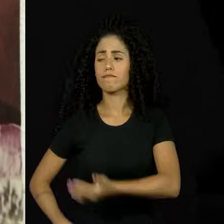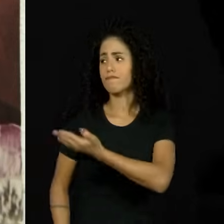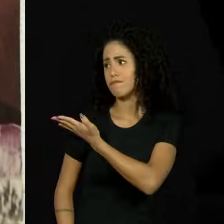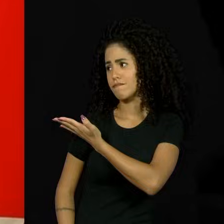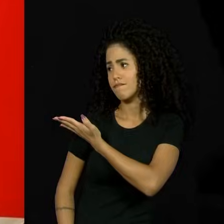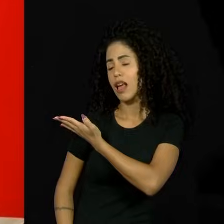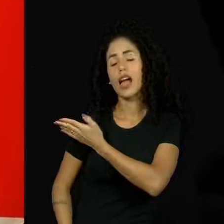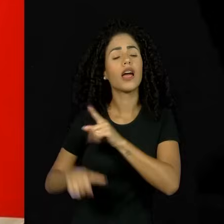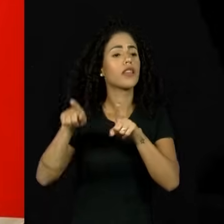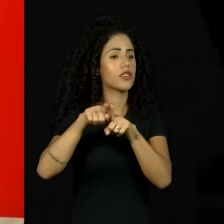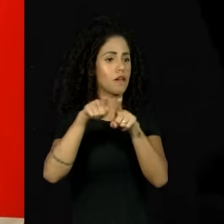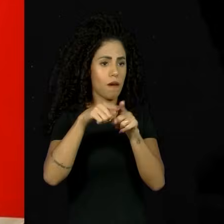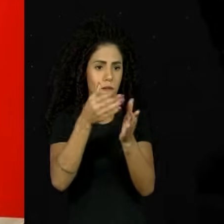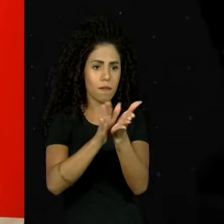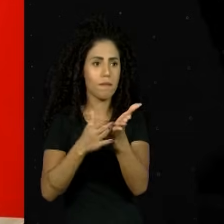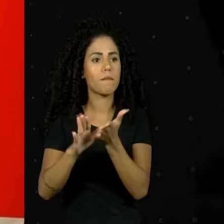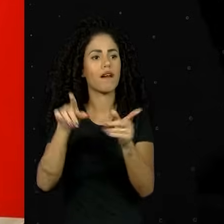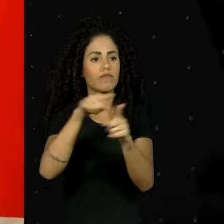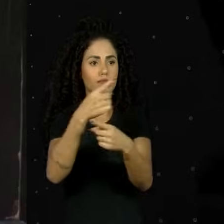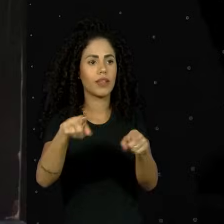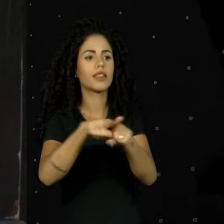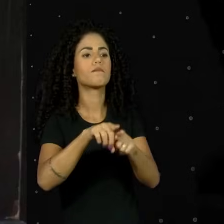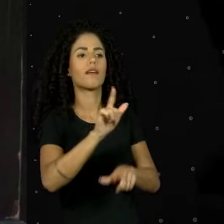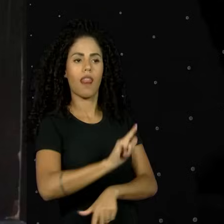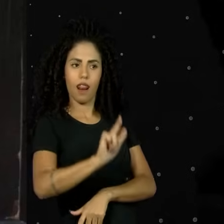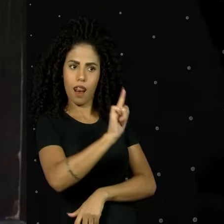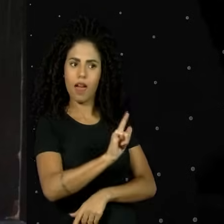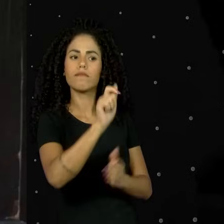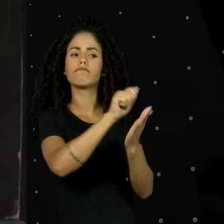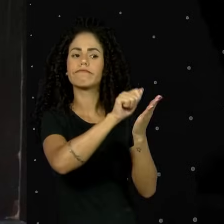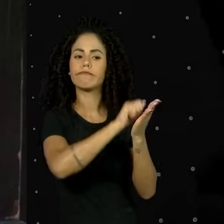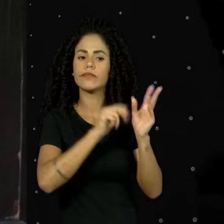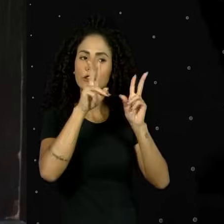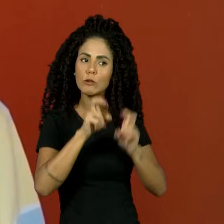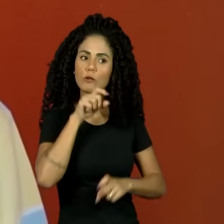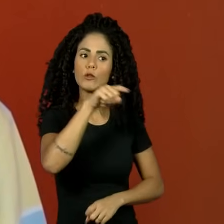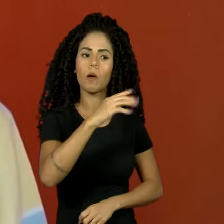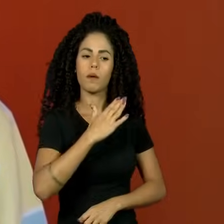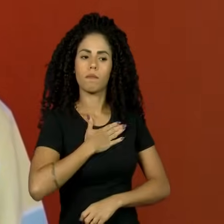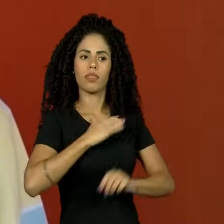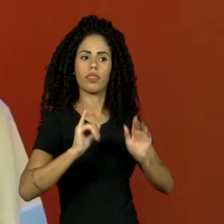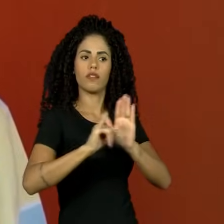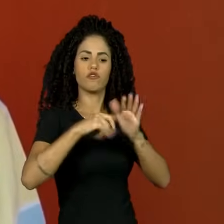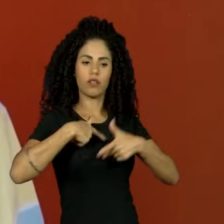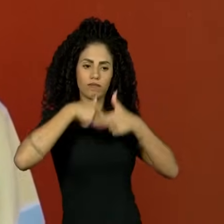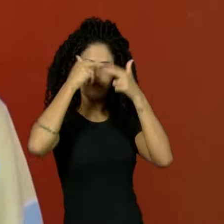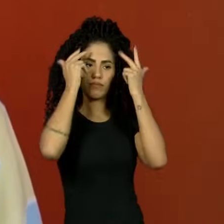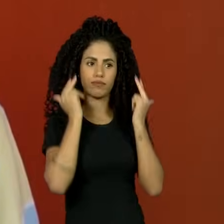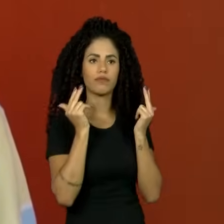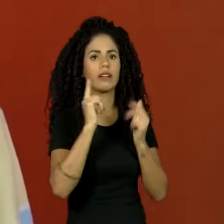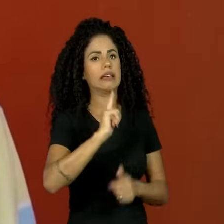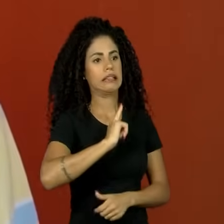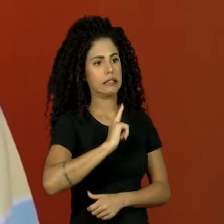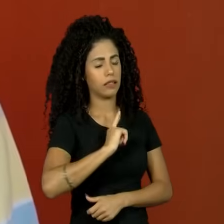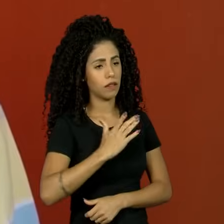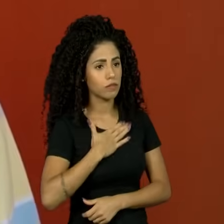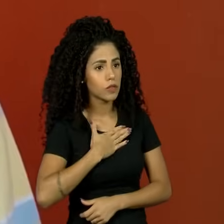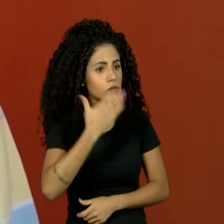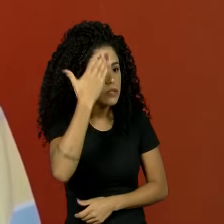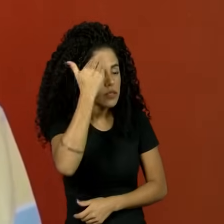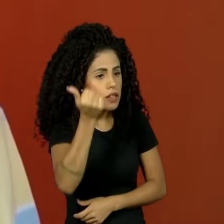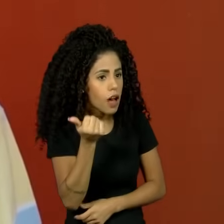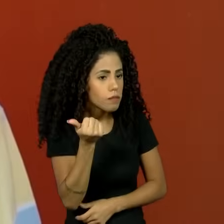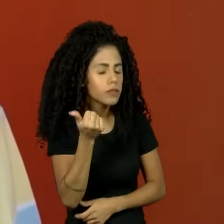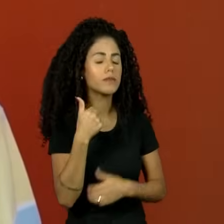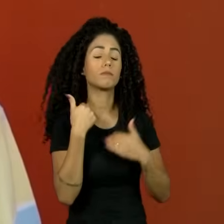musical quanto na obra literária, né? A minha constituição